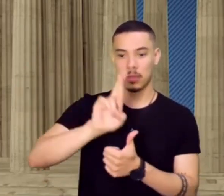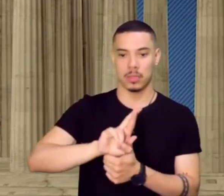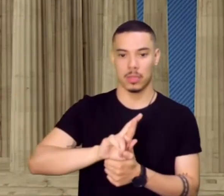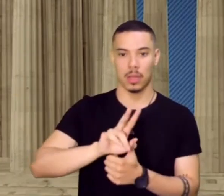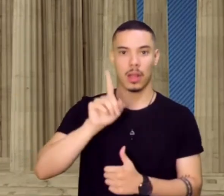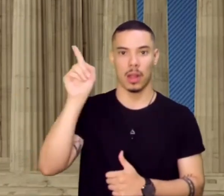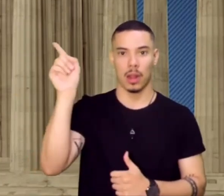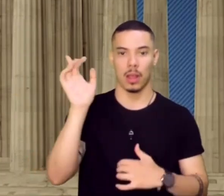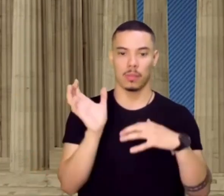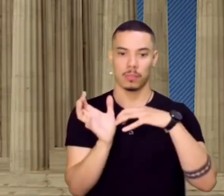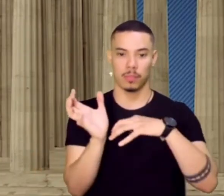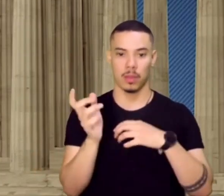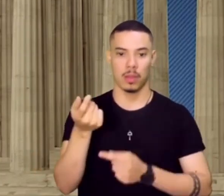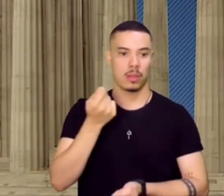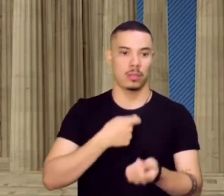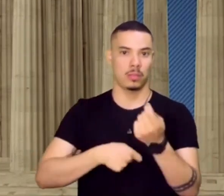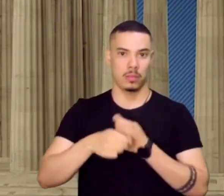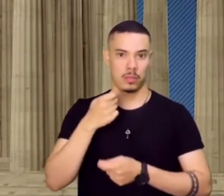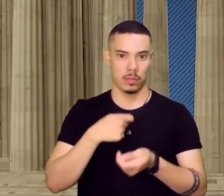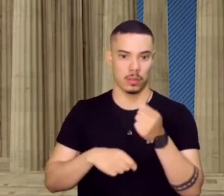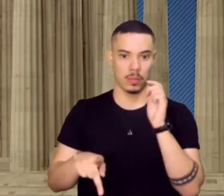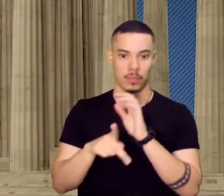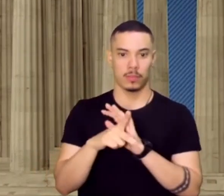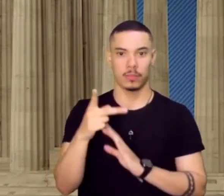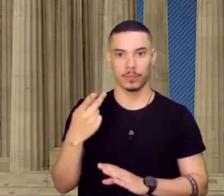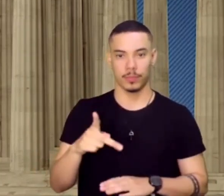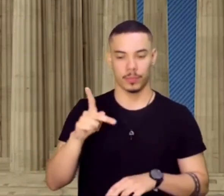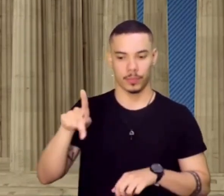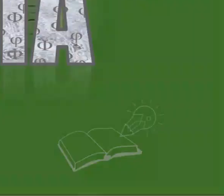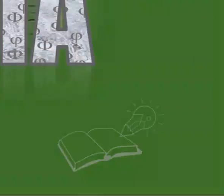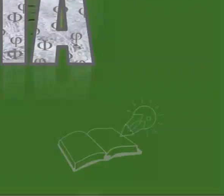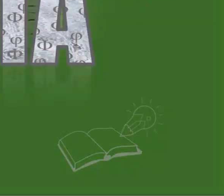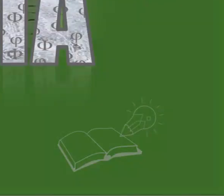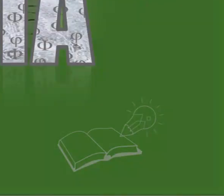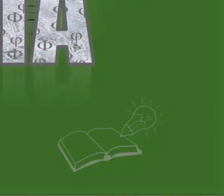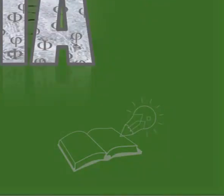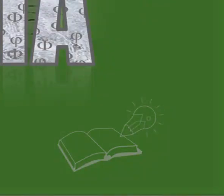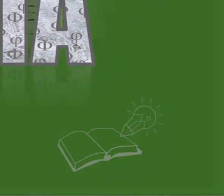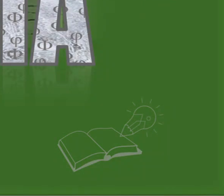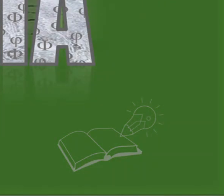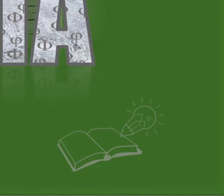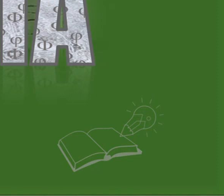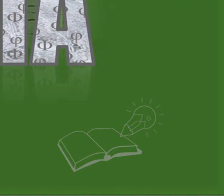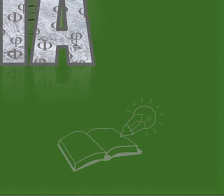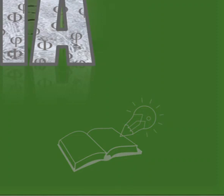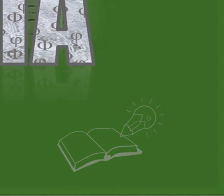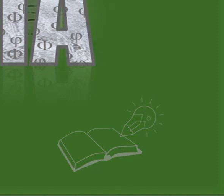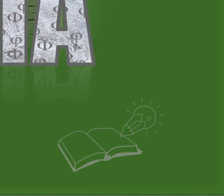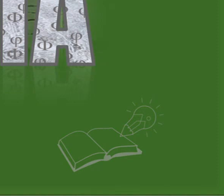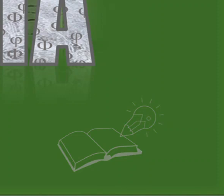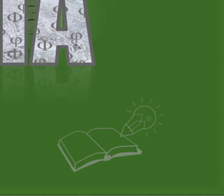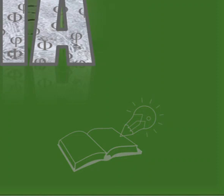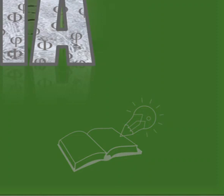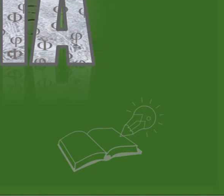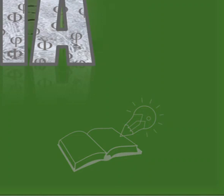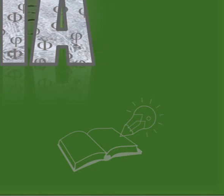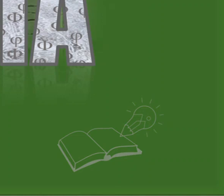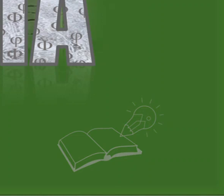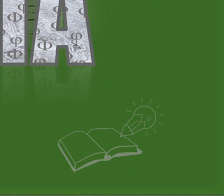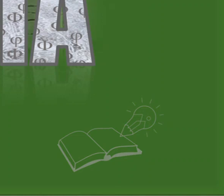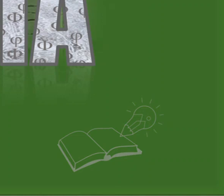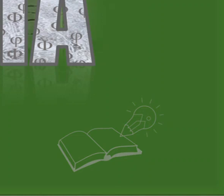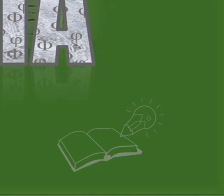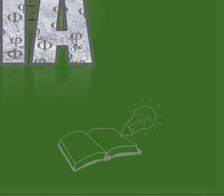Planalto, etc., na administração do nosso país, ok? Vamos lá para a nossa aula de hoje, olha aí. Puramente no âmbito